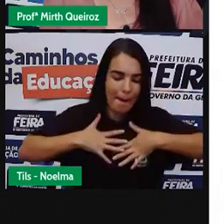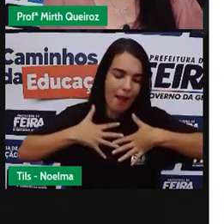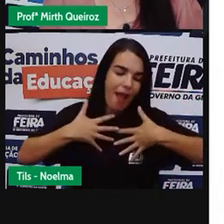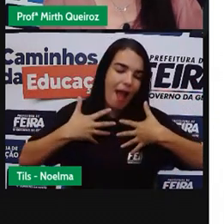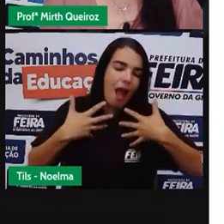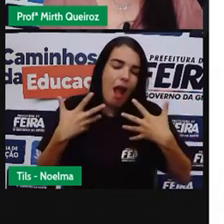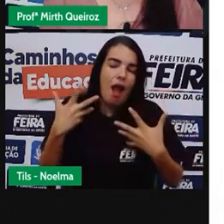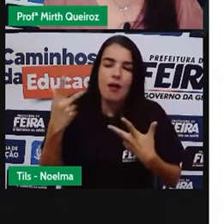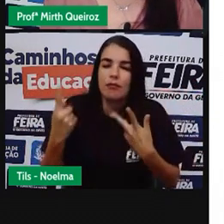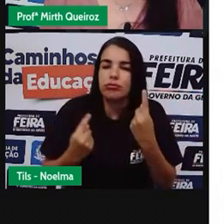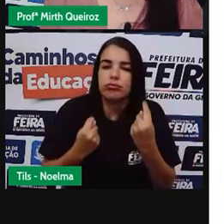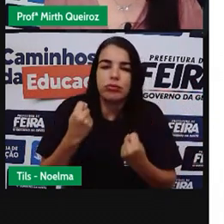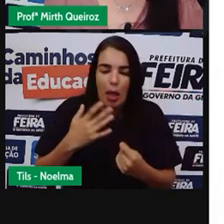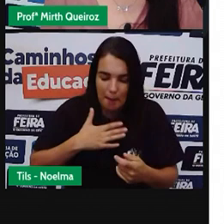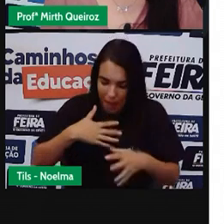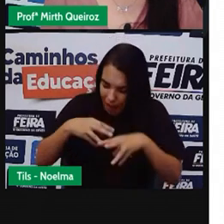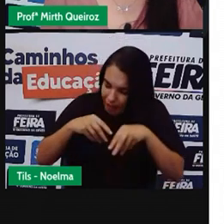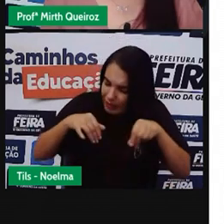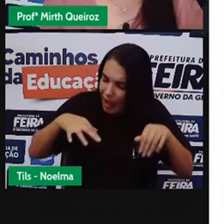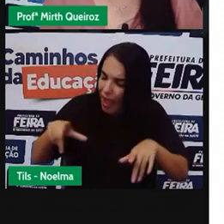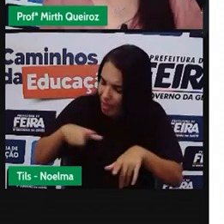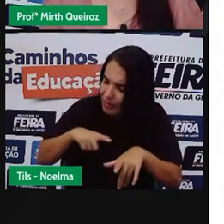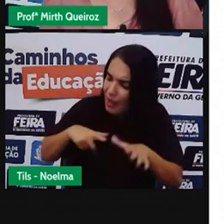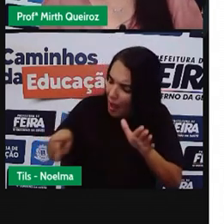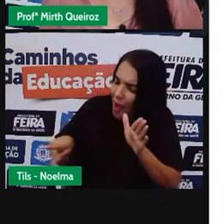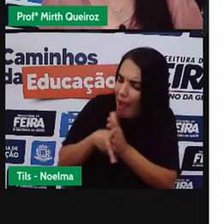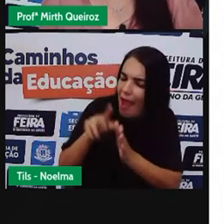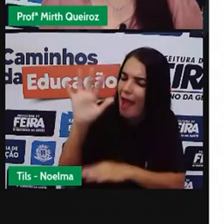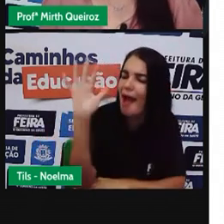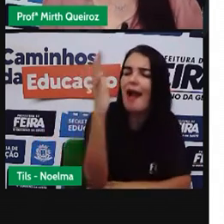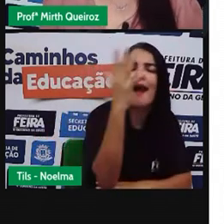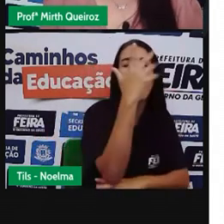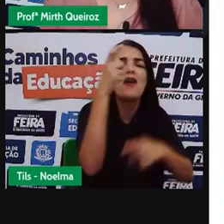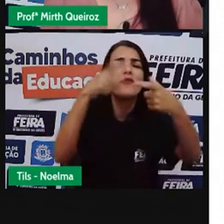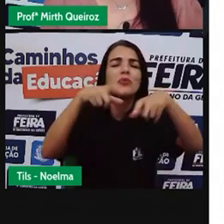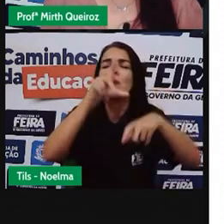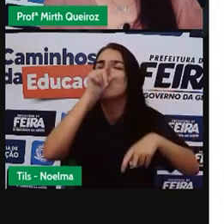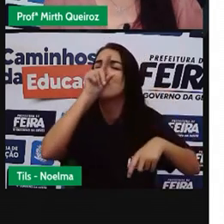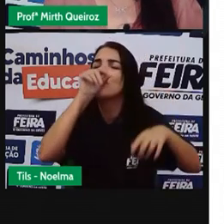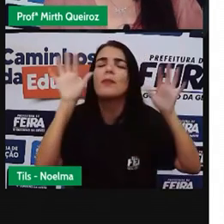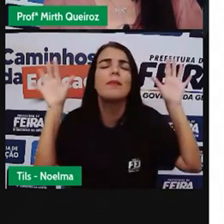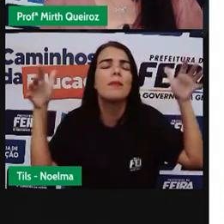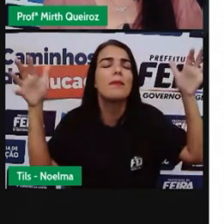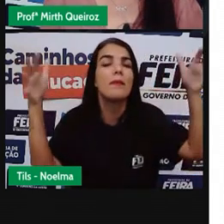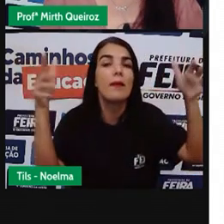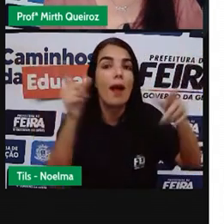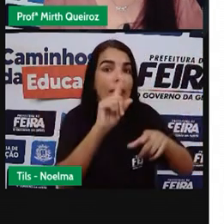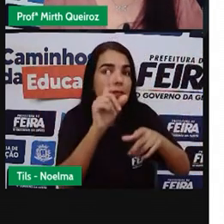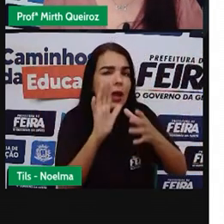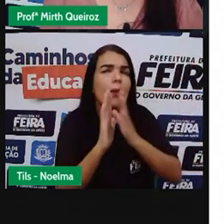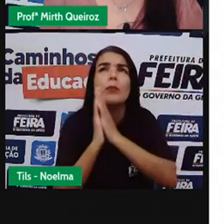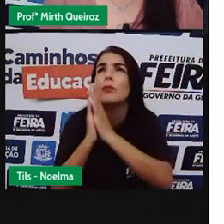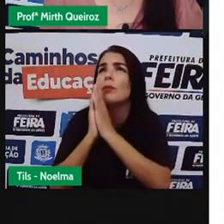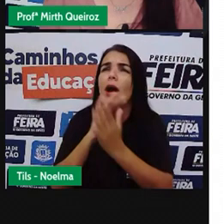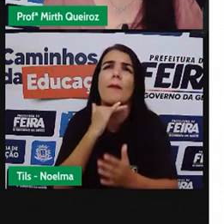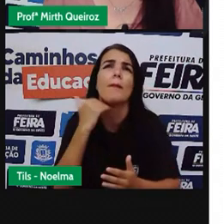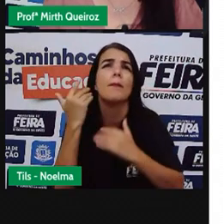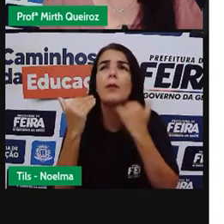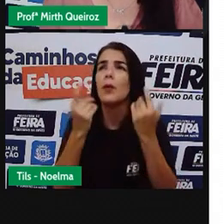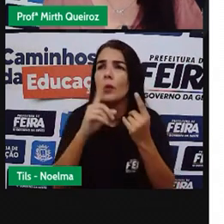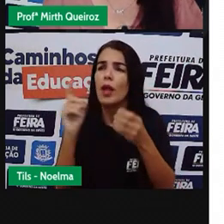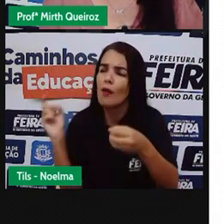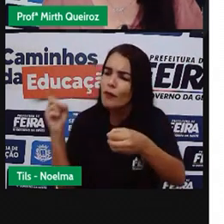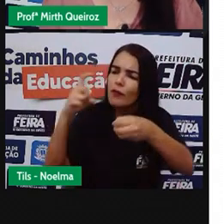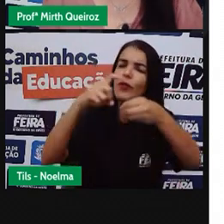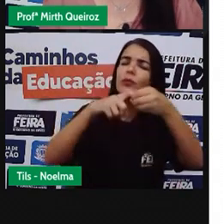lá. Minha terra tem palmeiras, onde canta o sabiá. Não permita, Deus, que eu morra, sem que eu volte